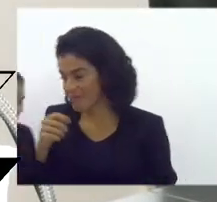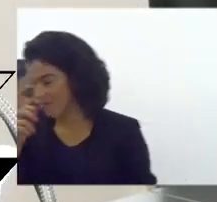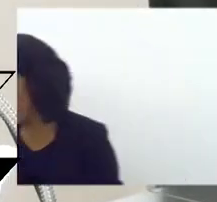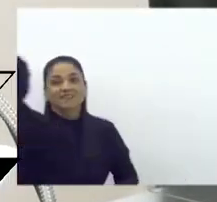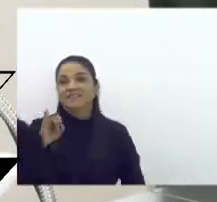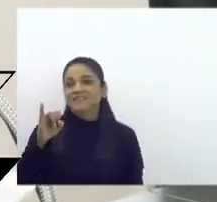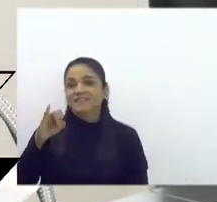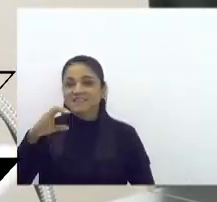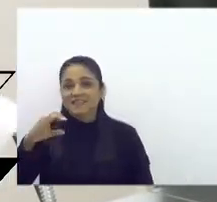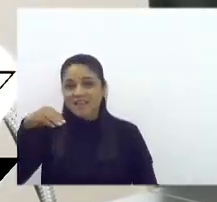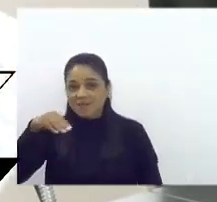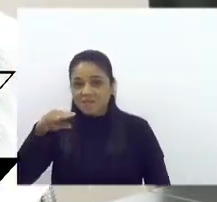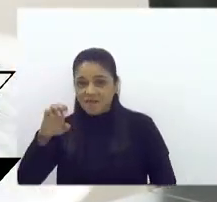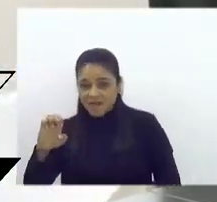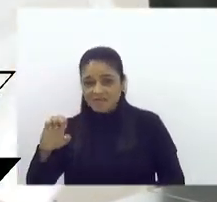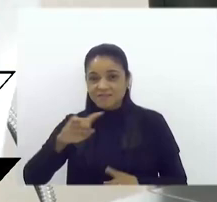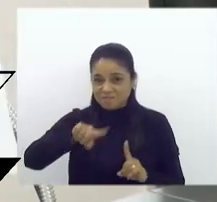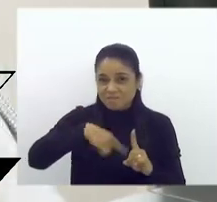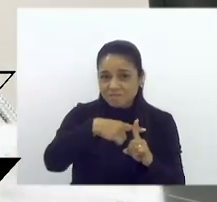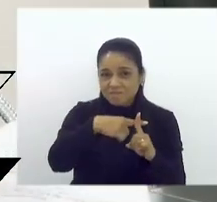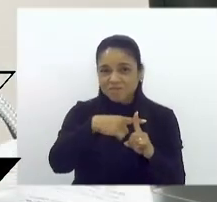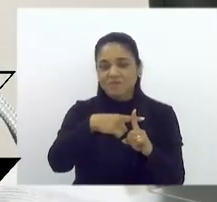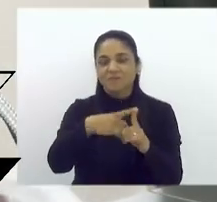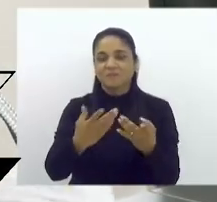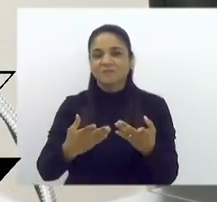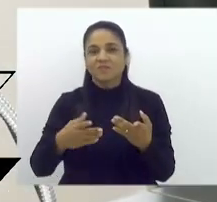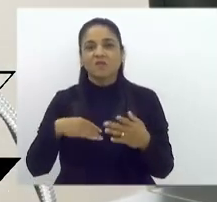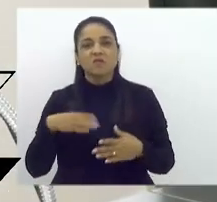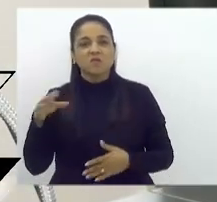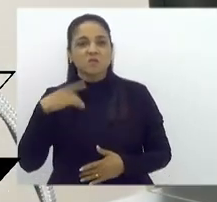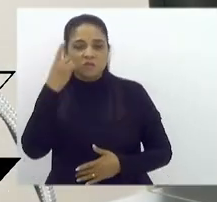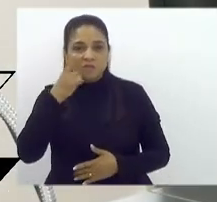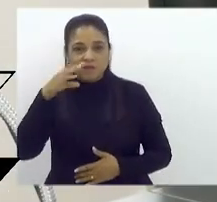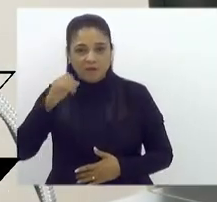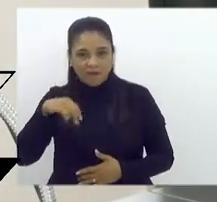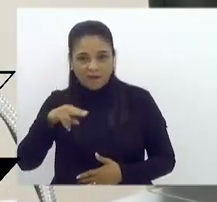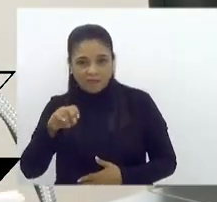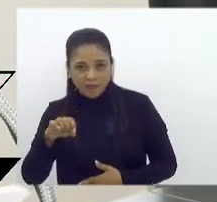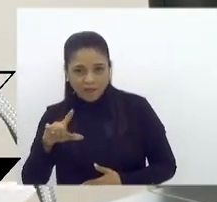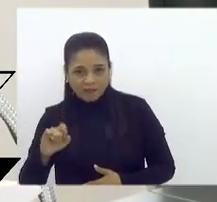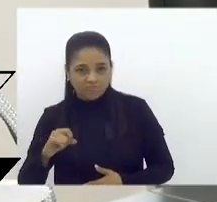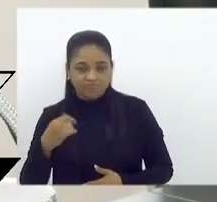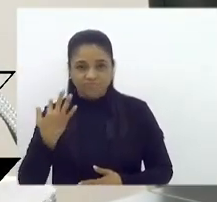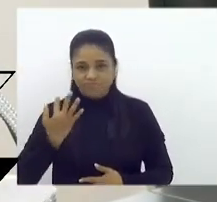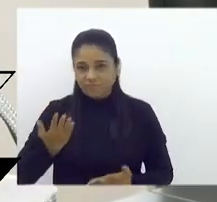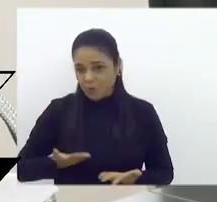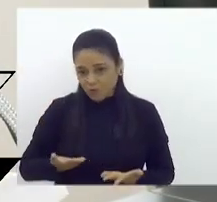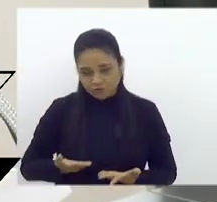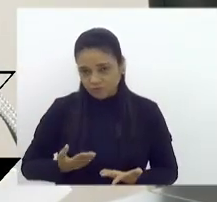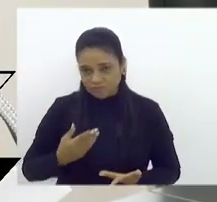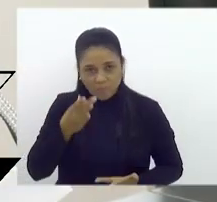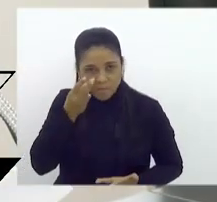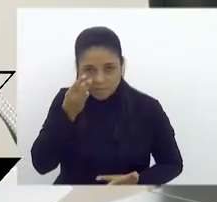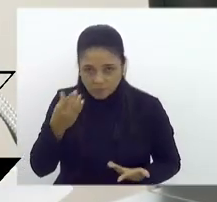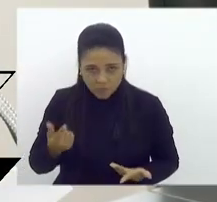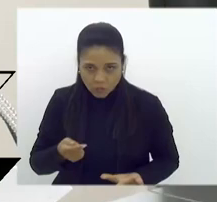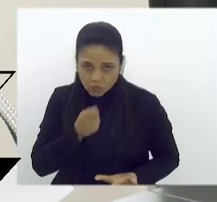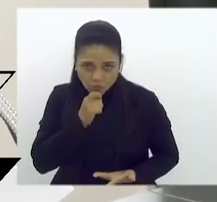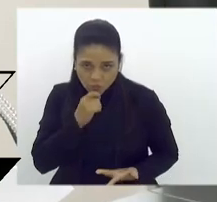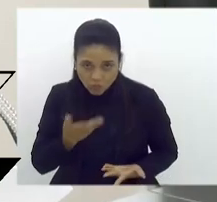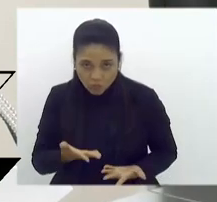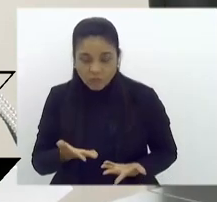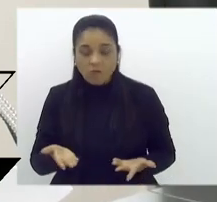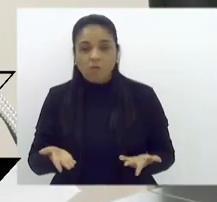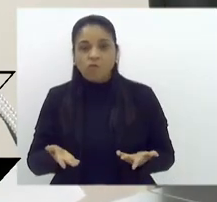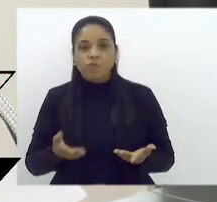quanto mais. Então, como o deputado Canella não está aqui, pedir a Vossa Excelência que a gente faça um